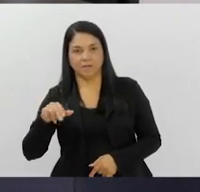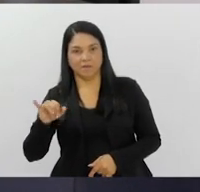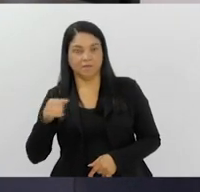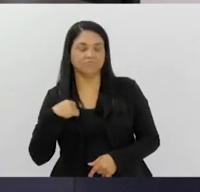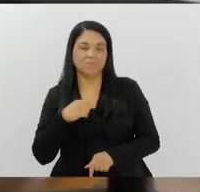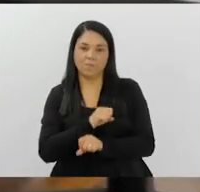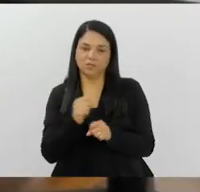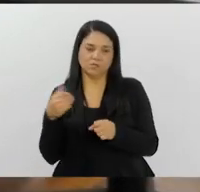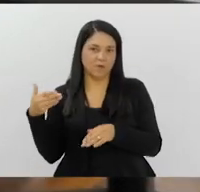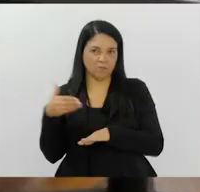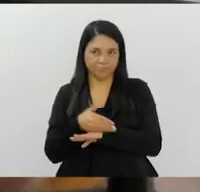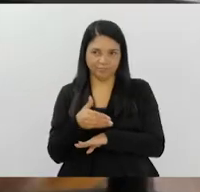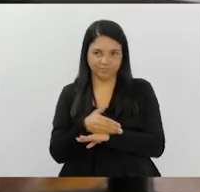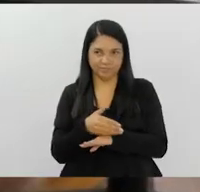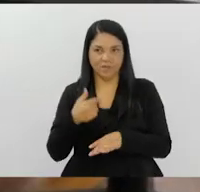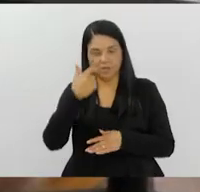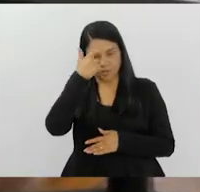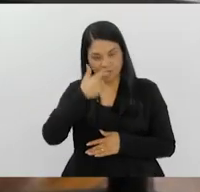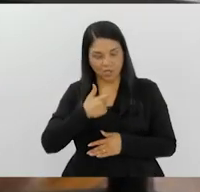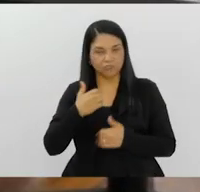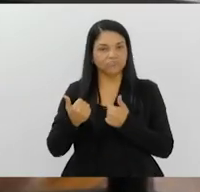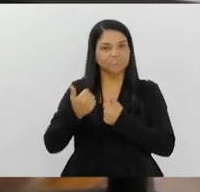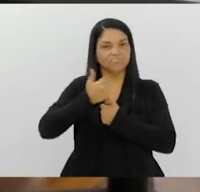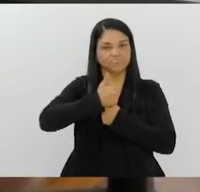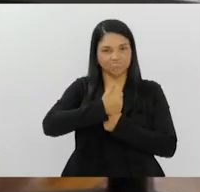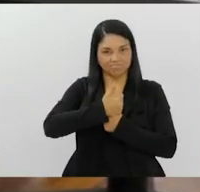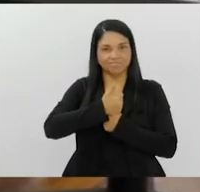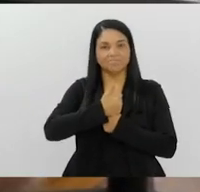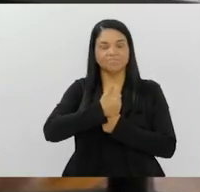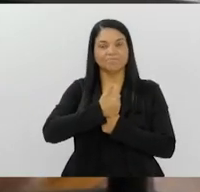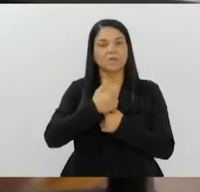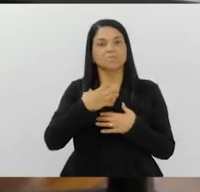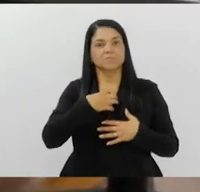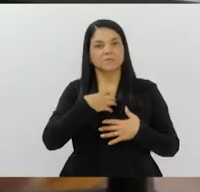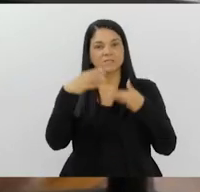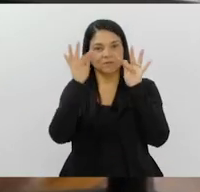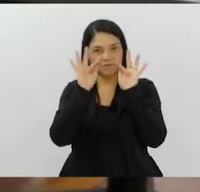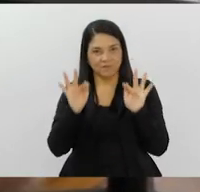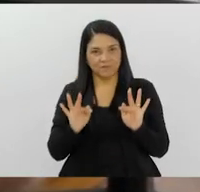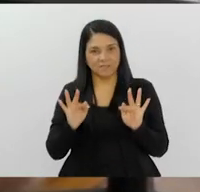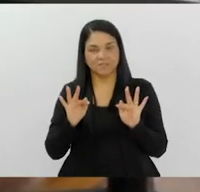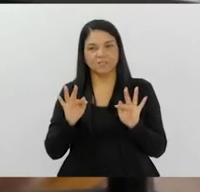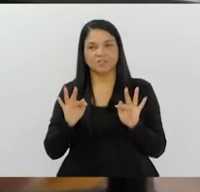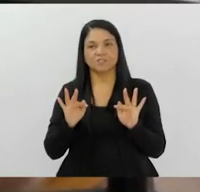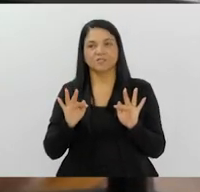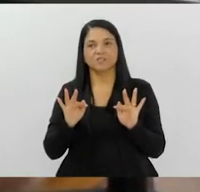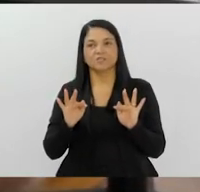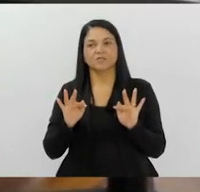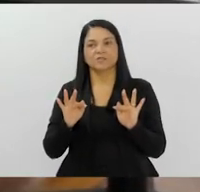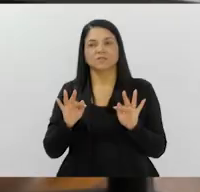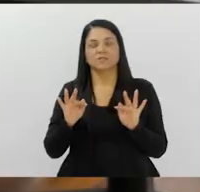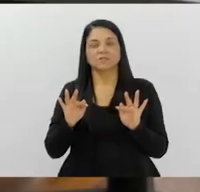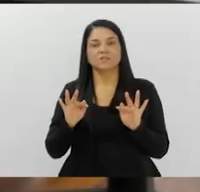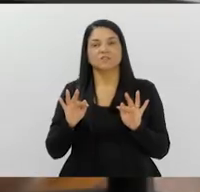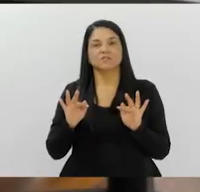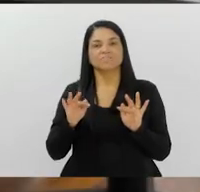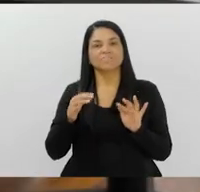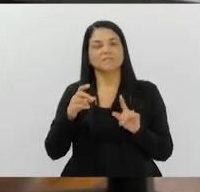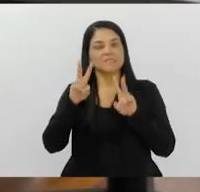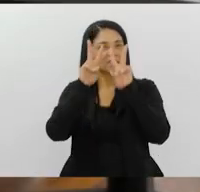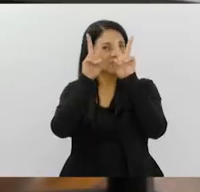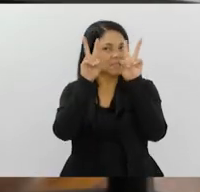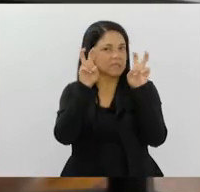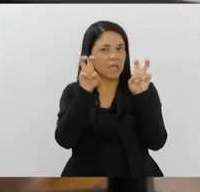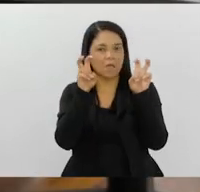estar aqui e eu fico muito por olhar sentir esse clima